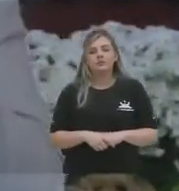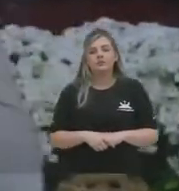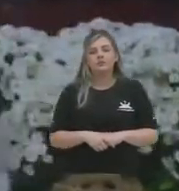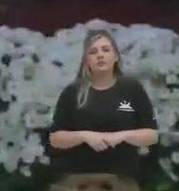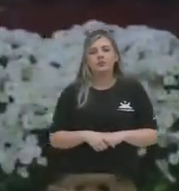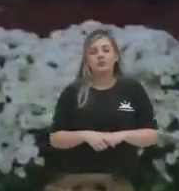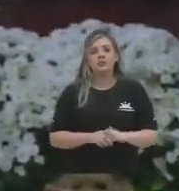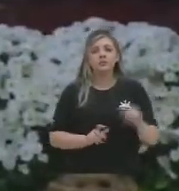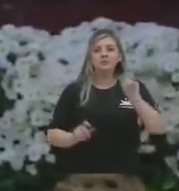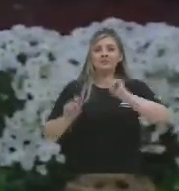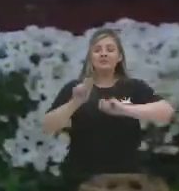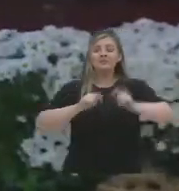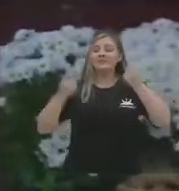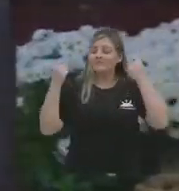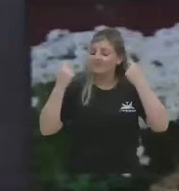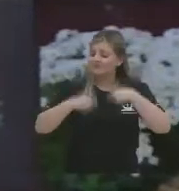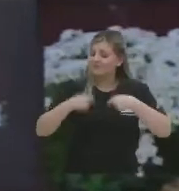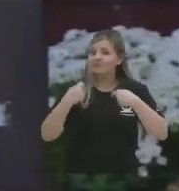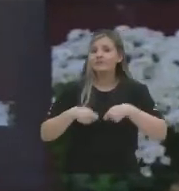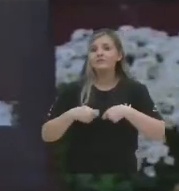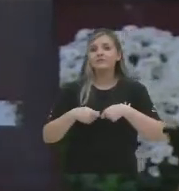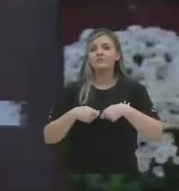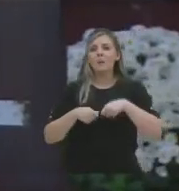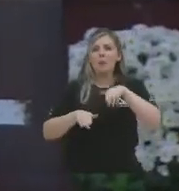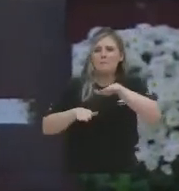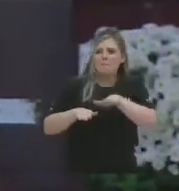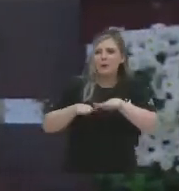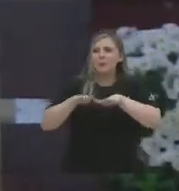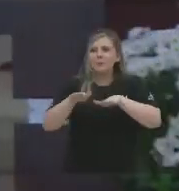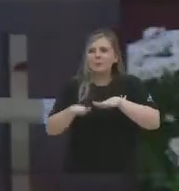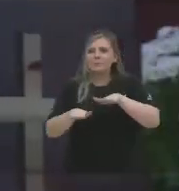Quem precisa dar passos